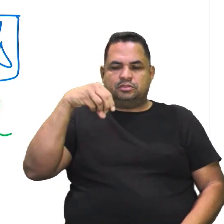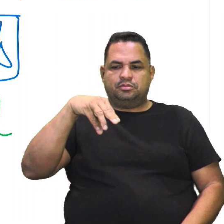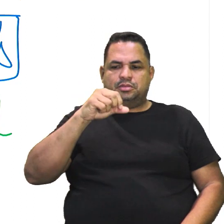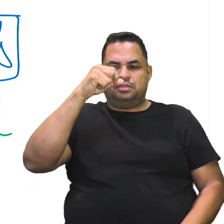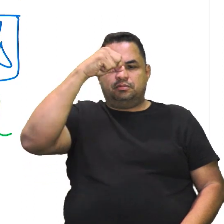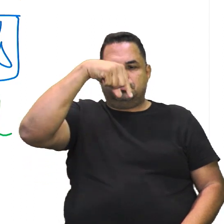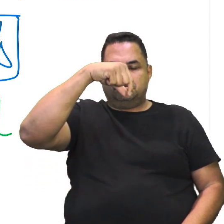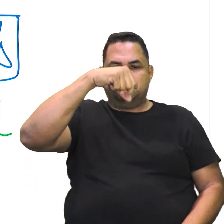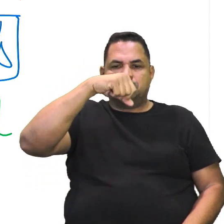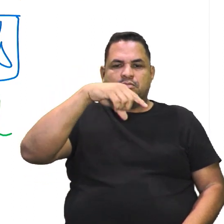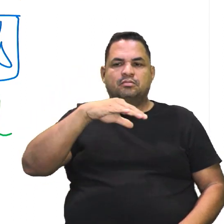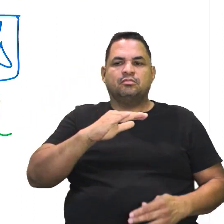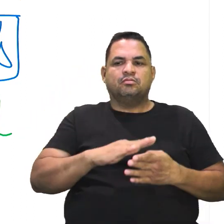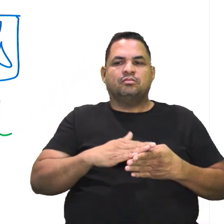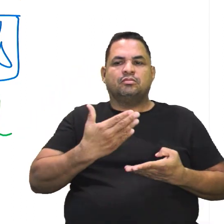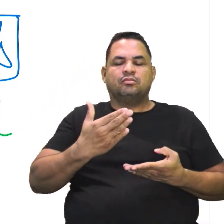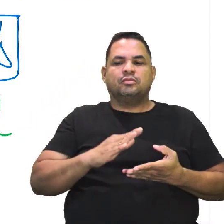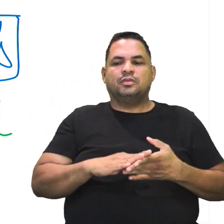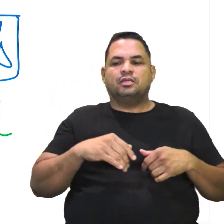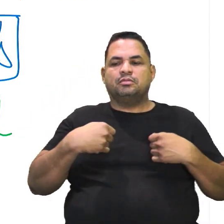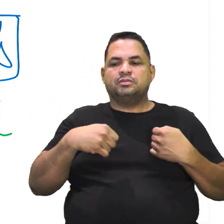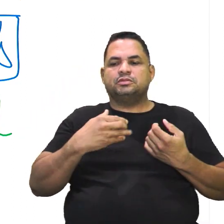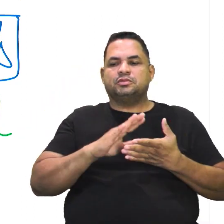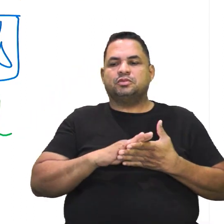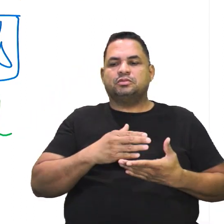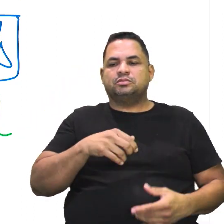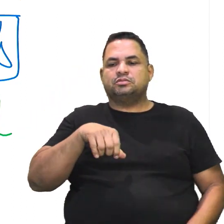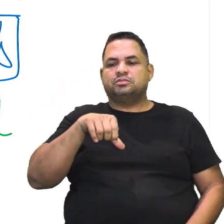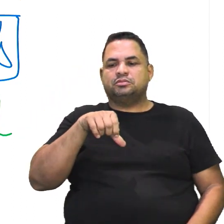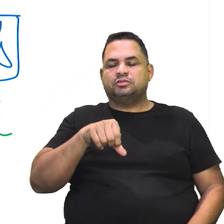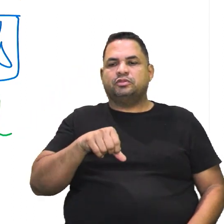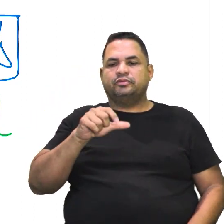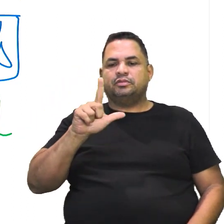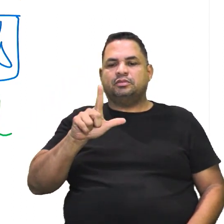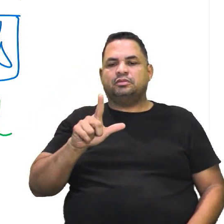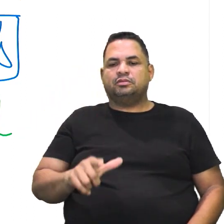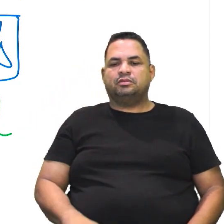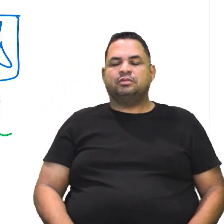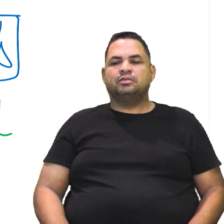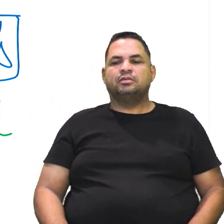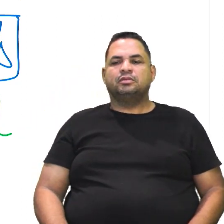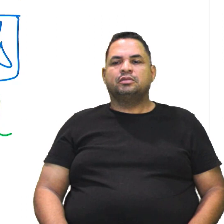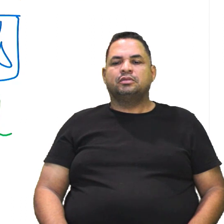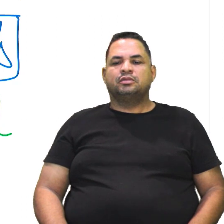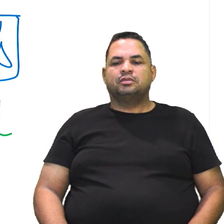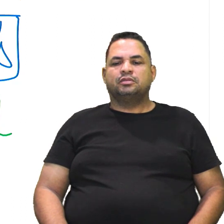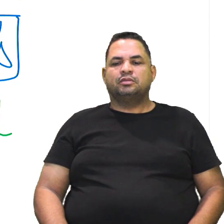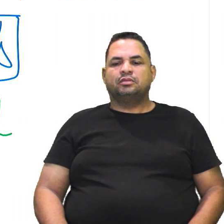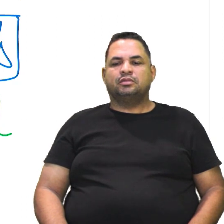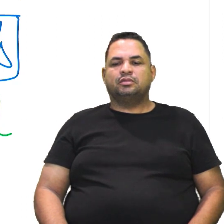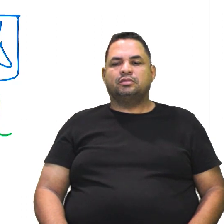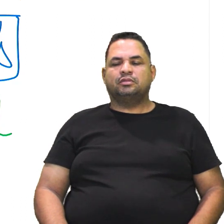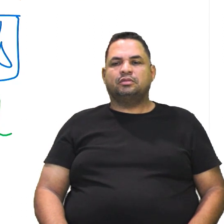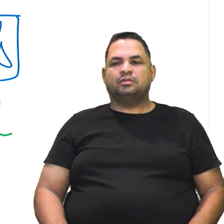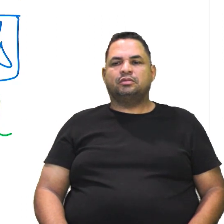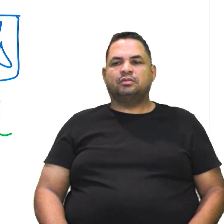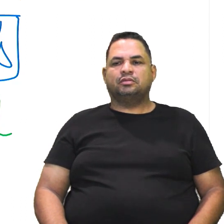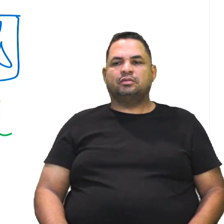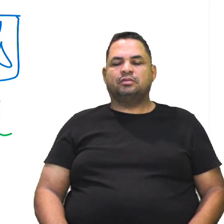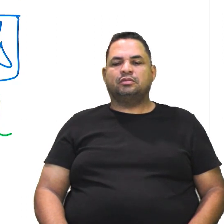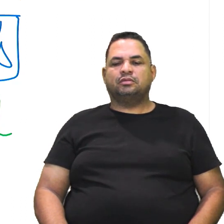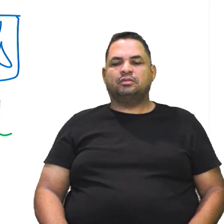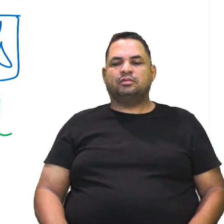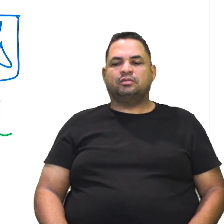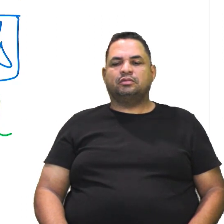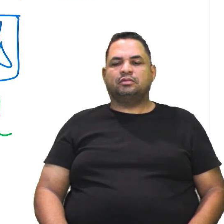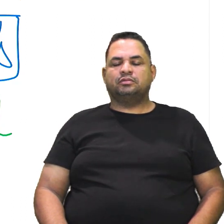Beleza. Só que para encher o litro tem que ser quantos ml? 9 litros, né? 9 litros tem quantos ml?